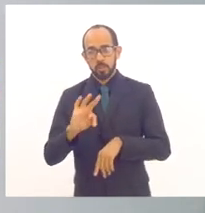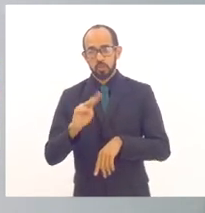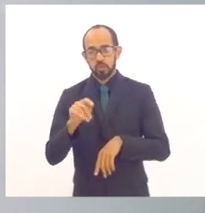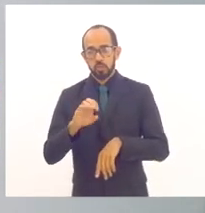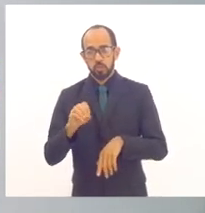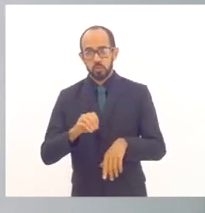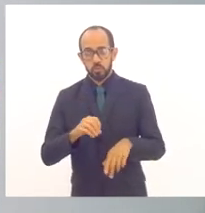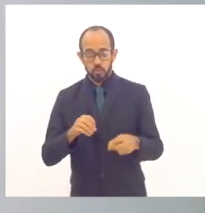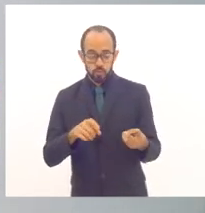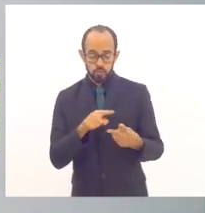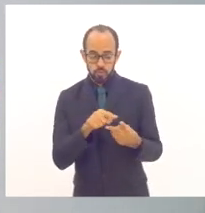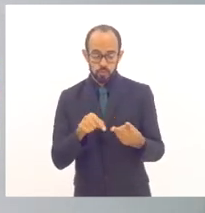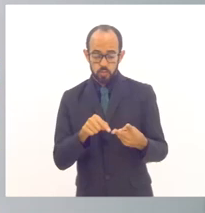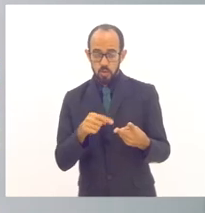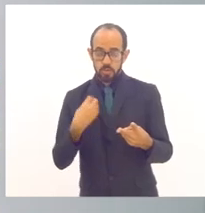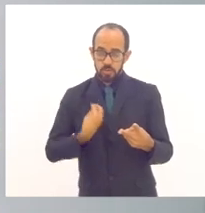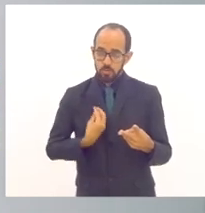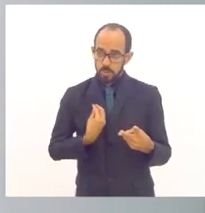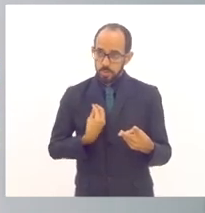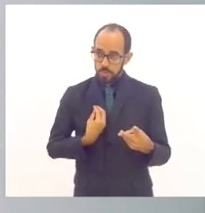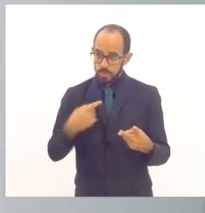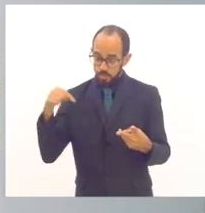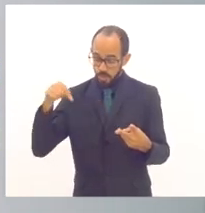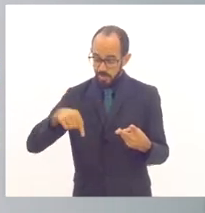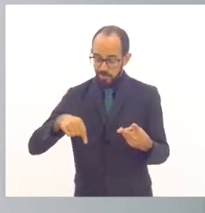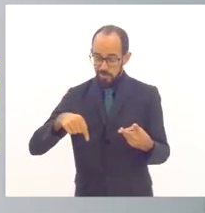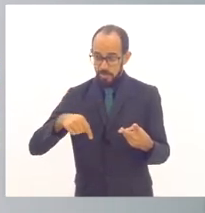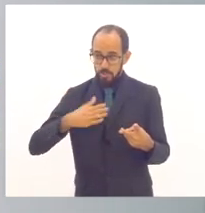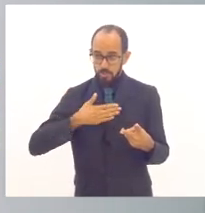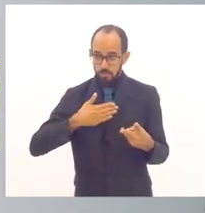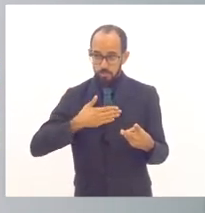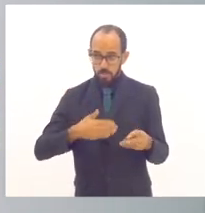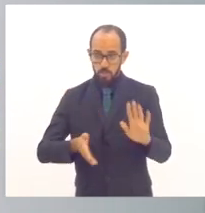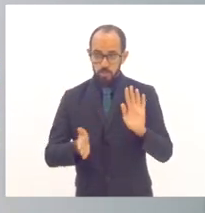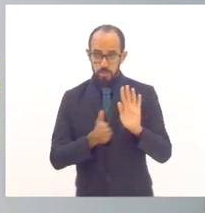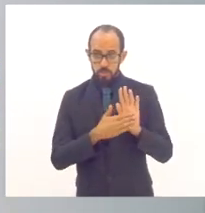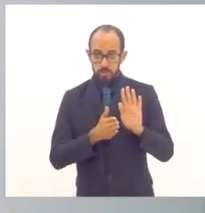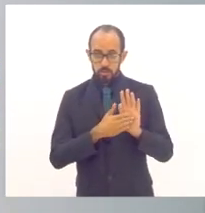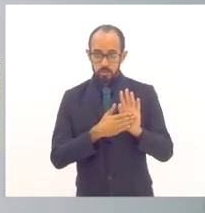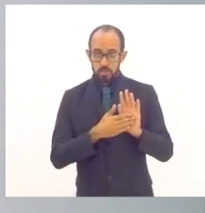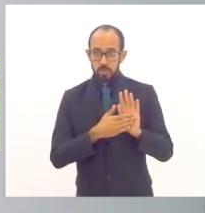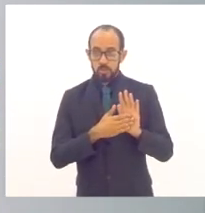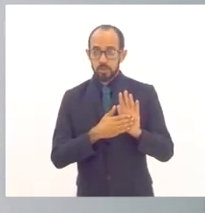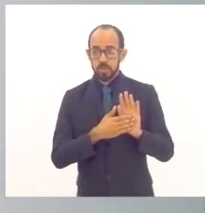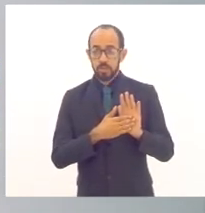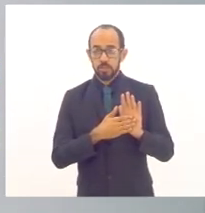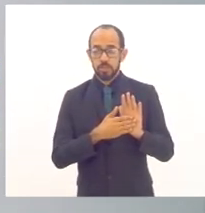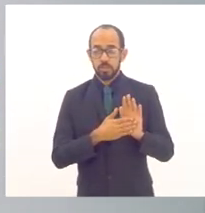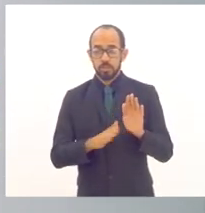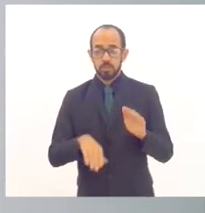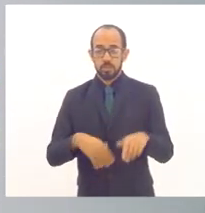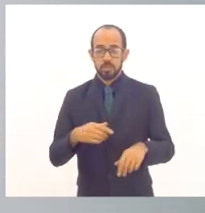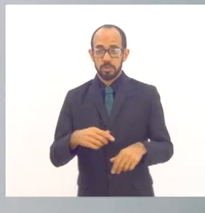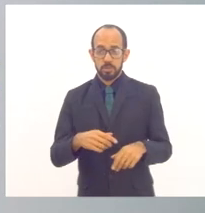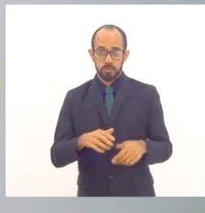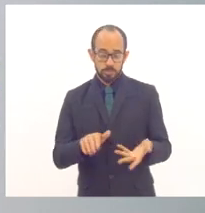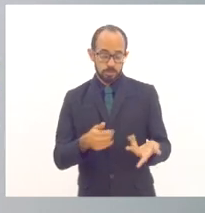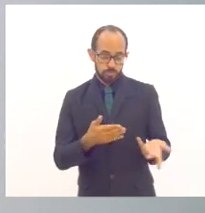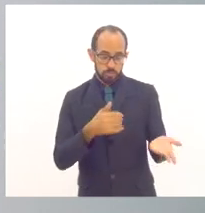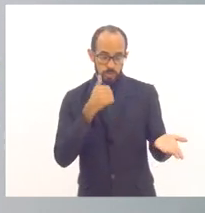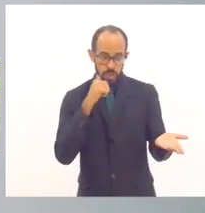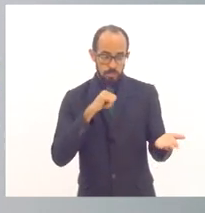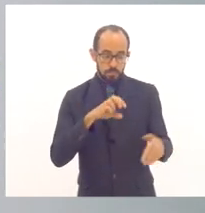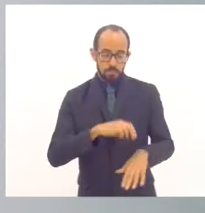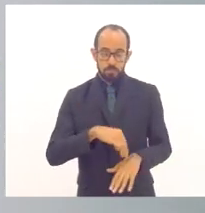Os dois estão presentes. O meu candidato, já que a mestra, né, estava todo mundo falando, a